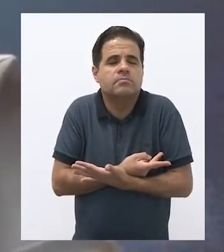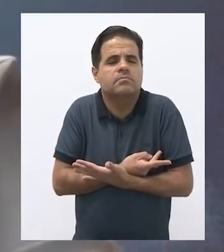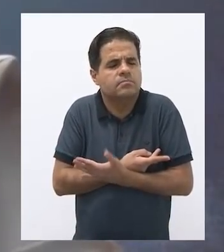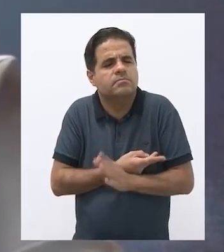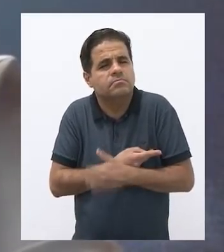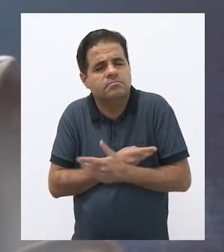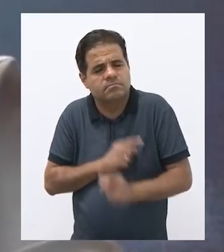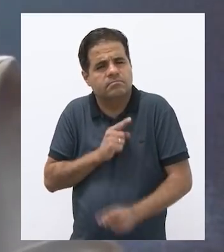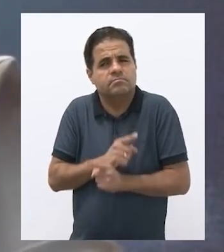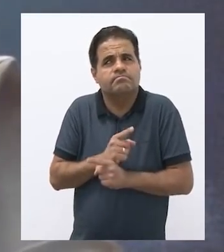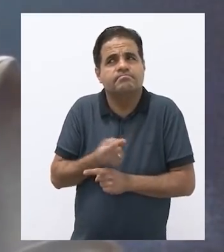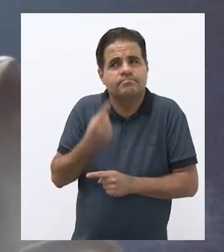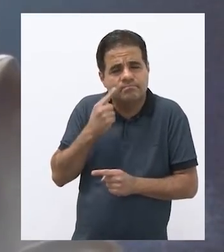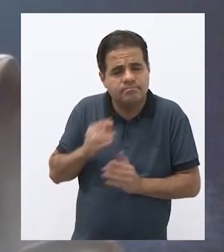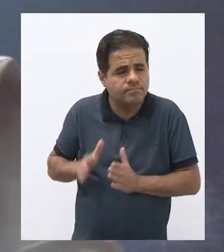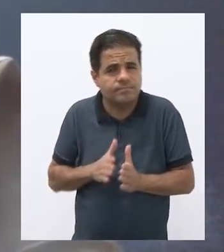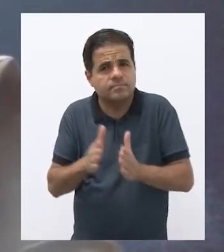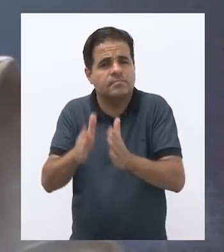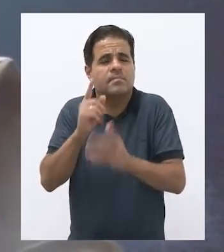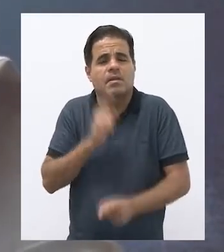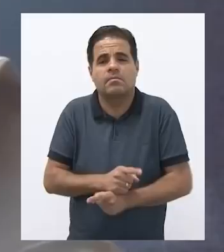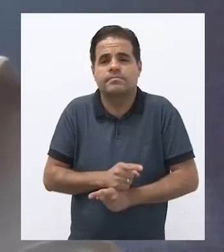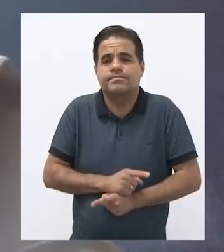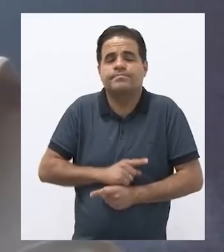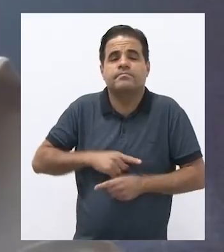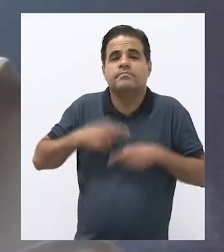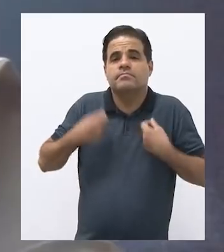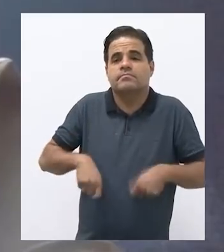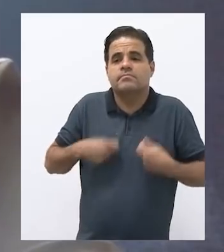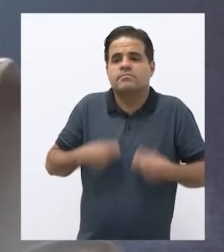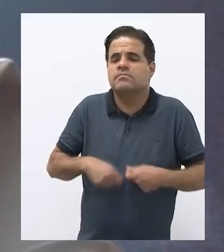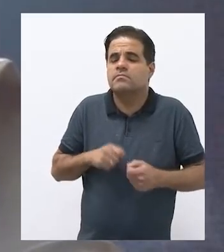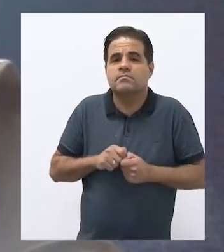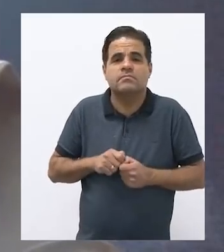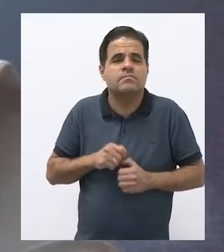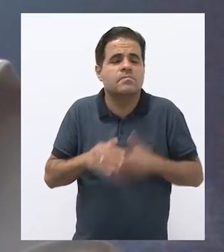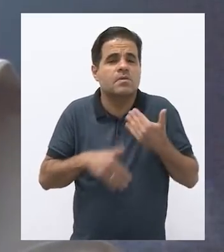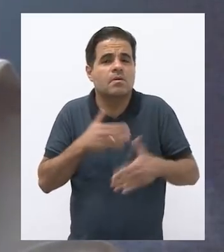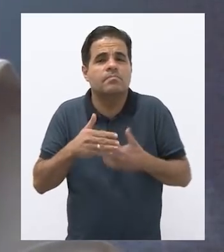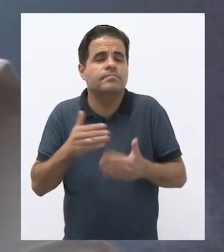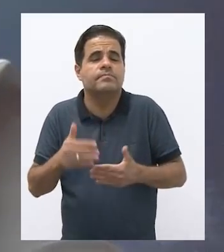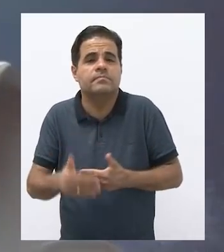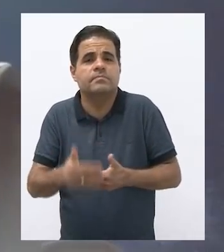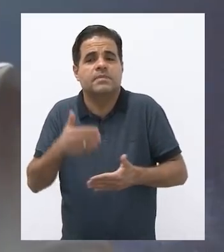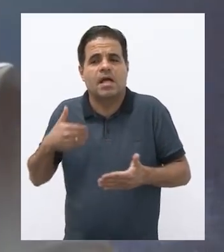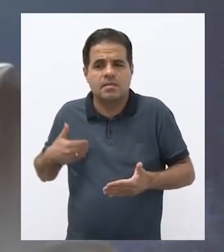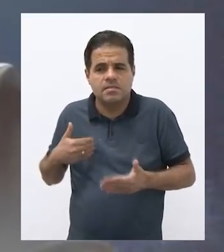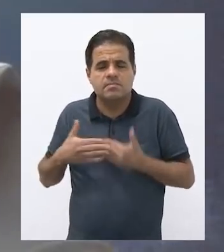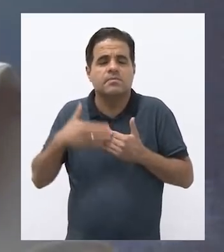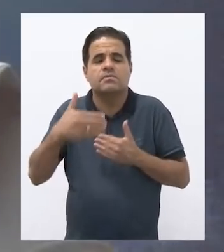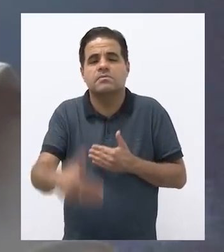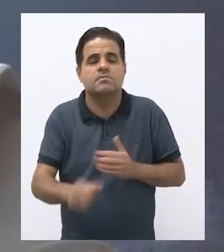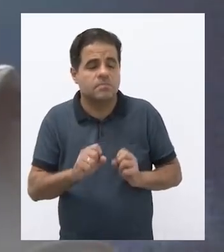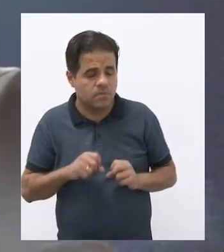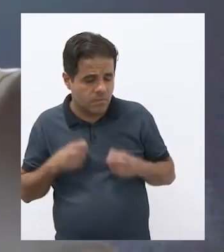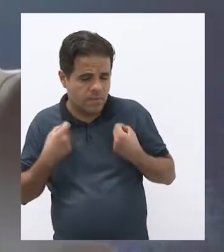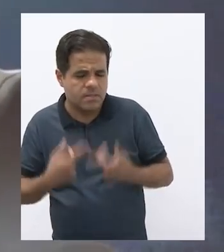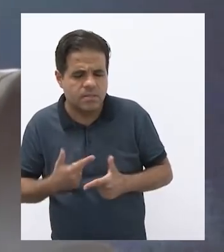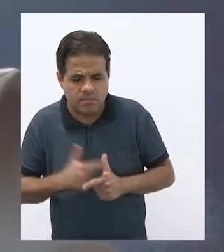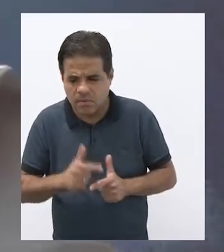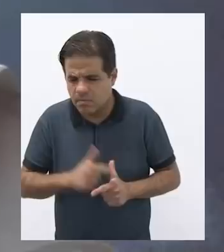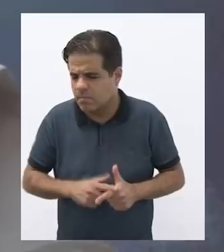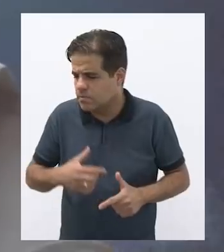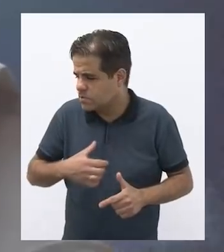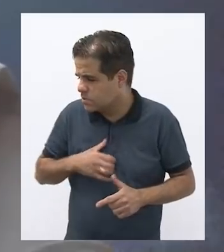se identificou no meio do caminho que era preciso fazer o processo de trás para frente. Primeiro você reconhecer esse problema, a maneira